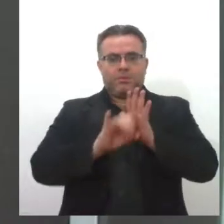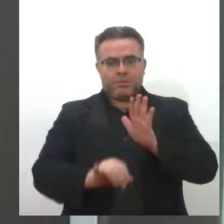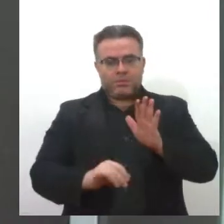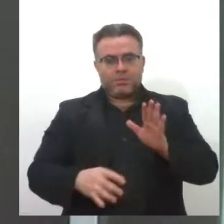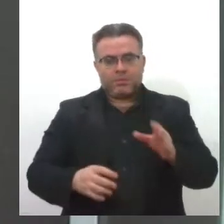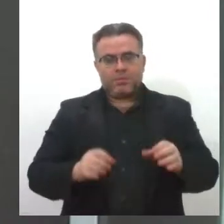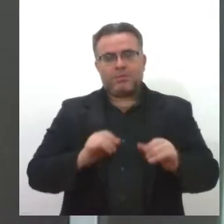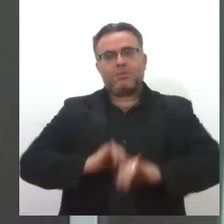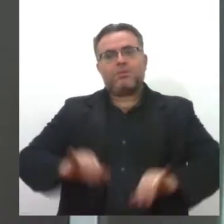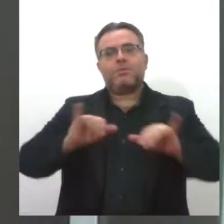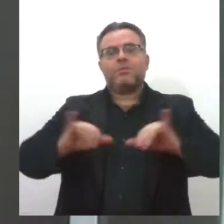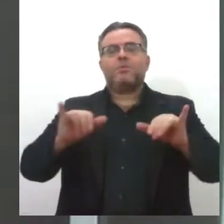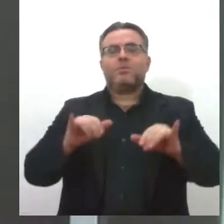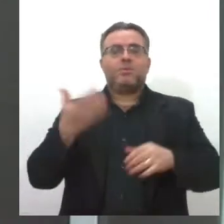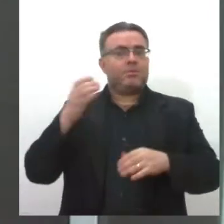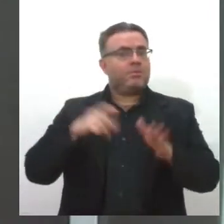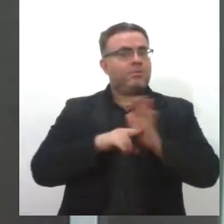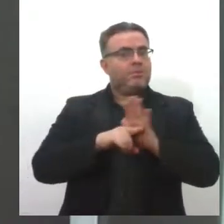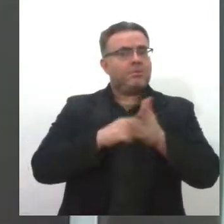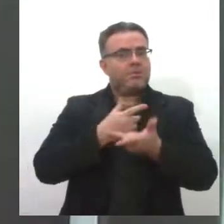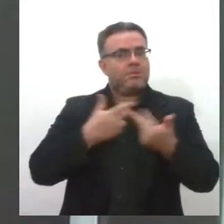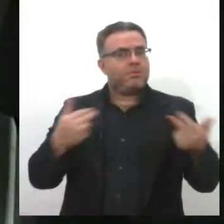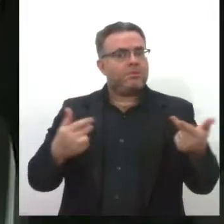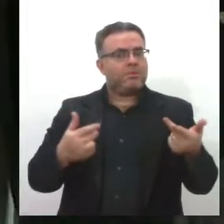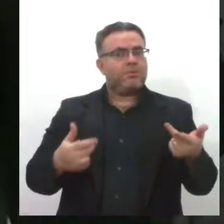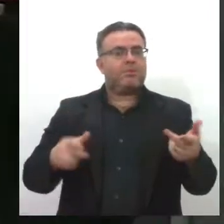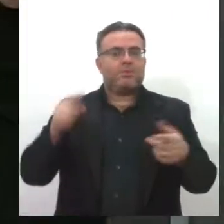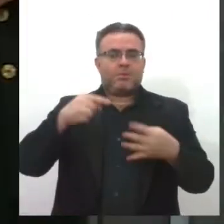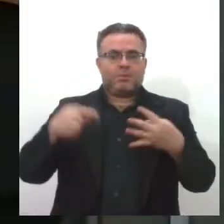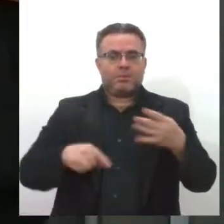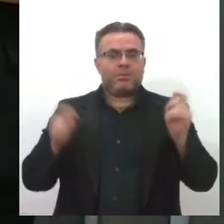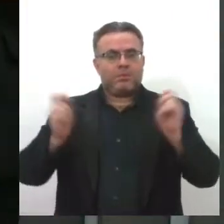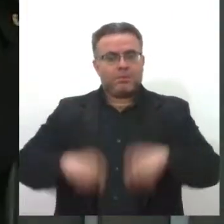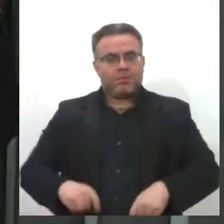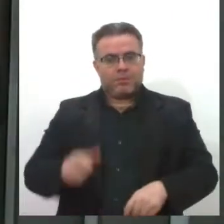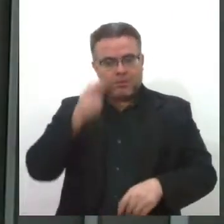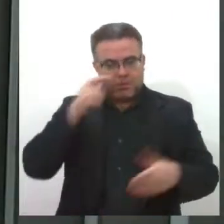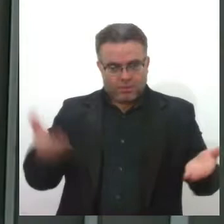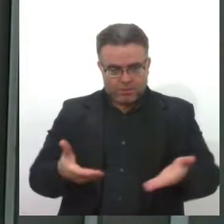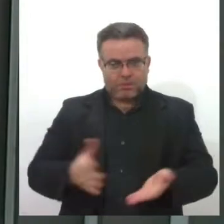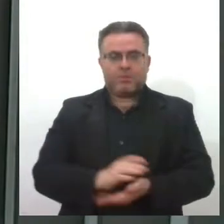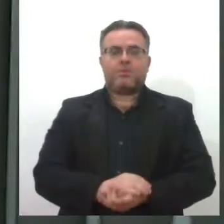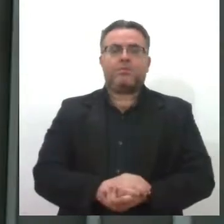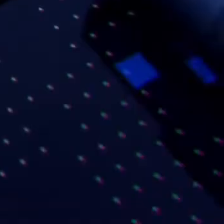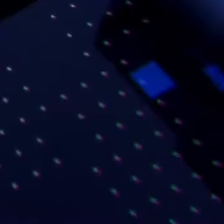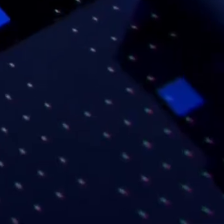comunicação científica. Estes e outros assuntos você acompanha a partir de agora.